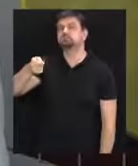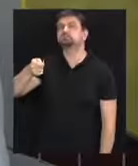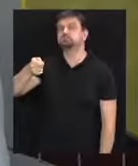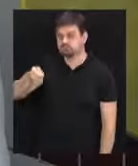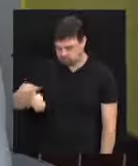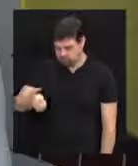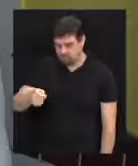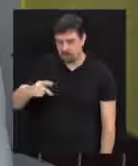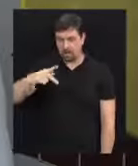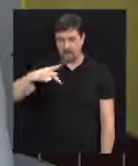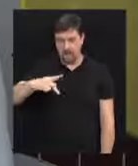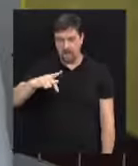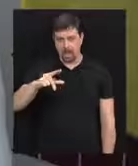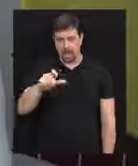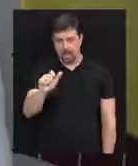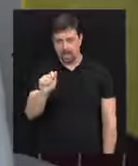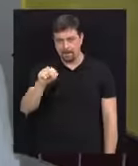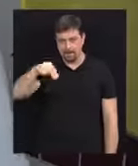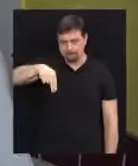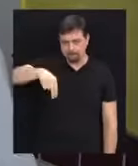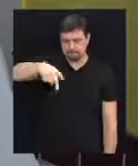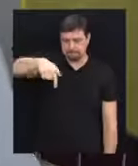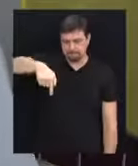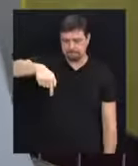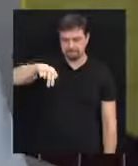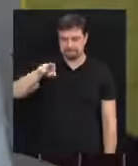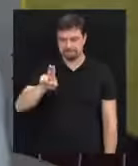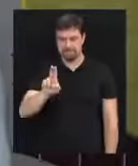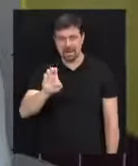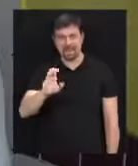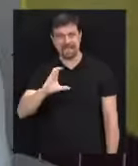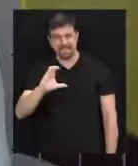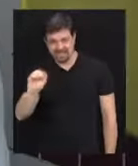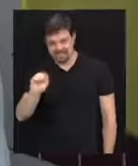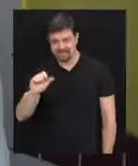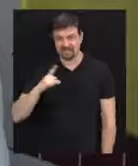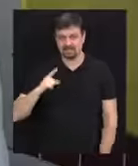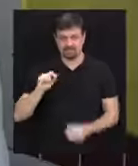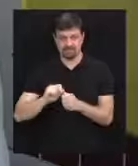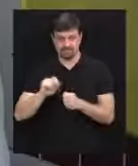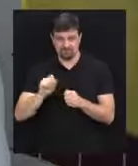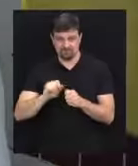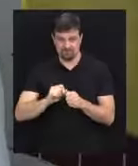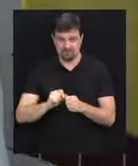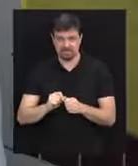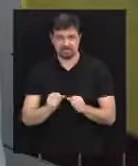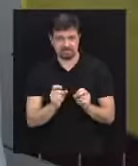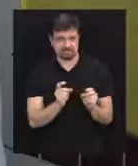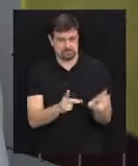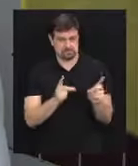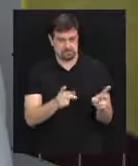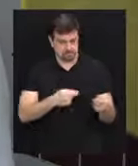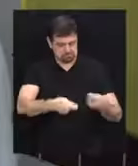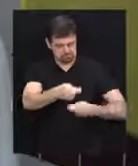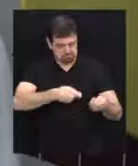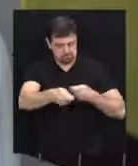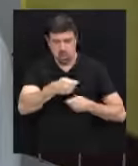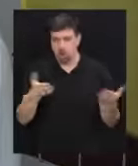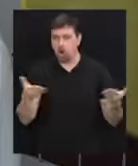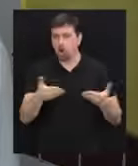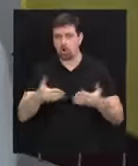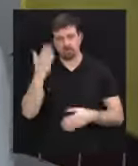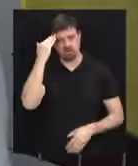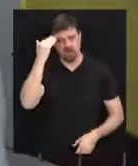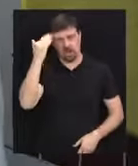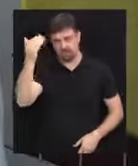a pioneira, implantou a panqueca, tirou ela de uma linha que era só doméstica, né, para colocar para uma linha comercial. E hoje a